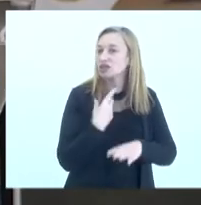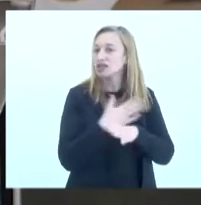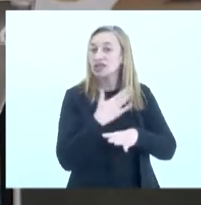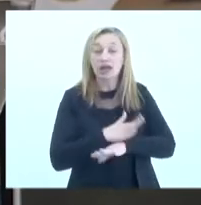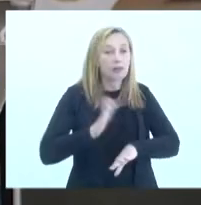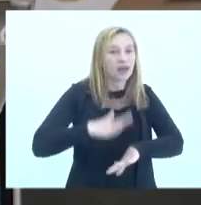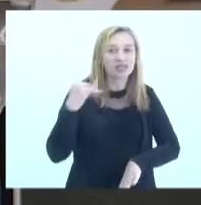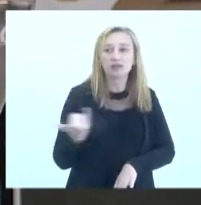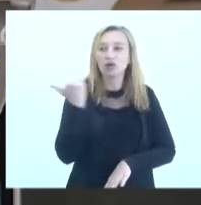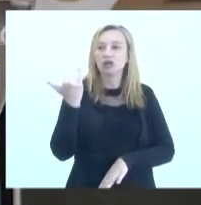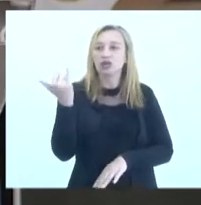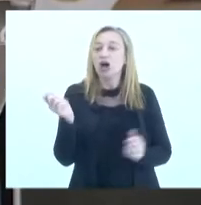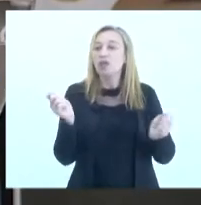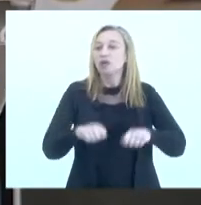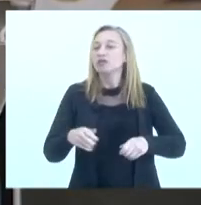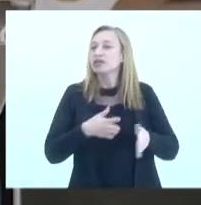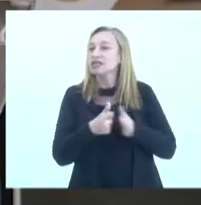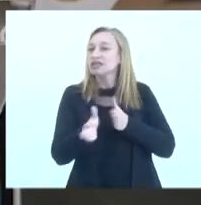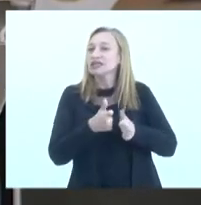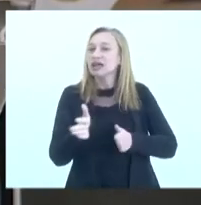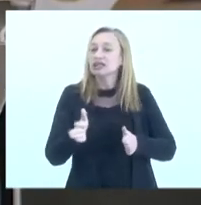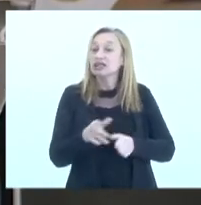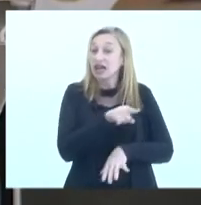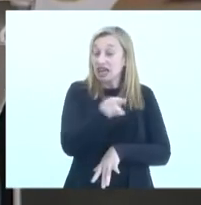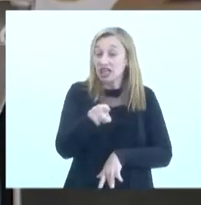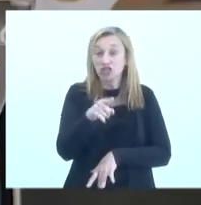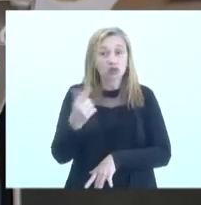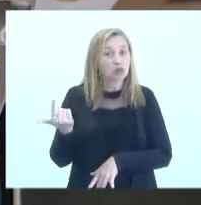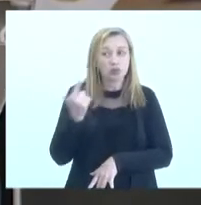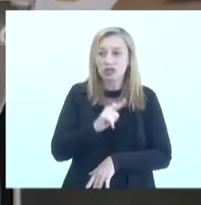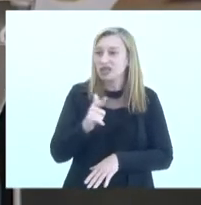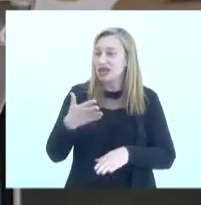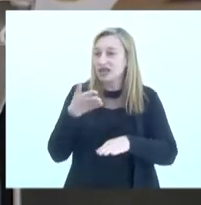importante que isso, possibilitar a acessibilidade daqueles que não têm condição de